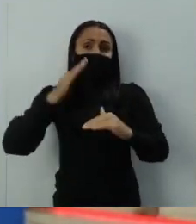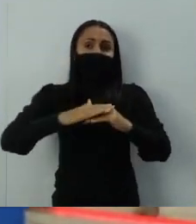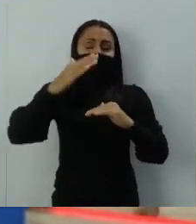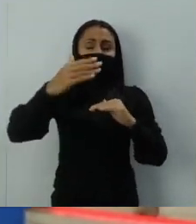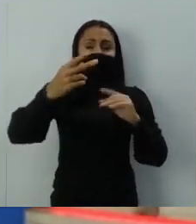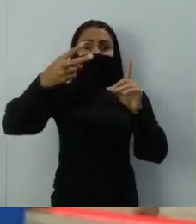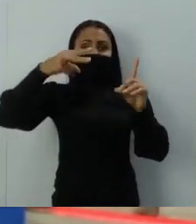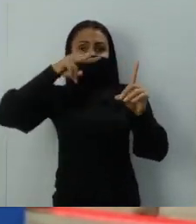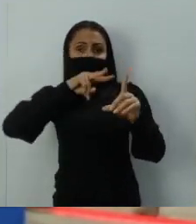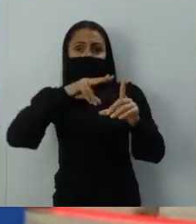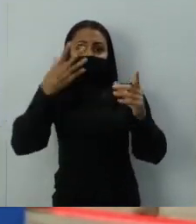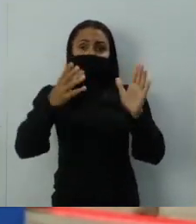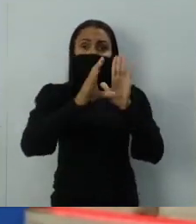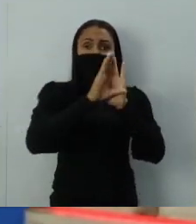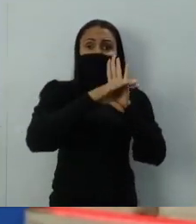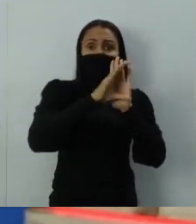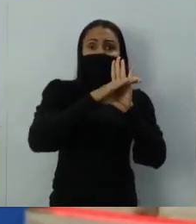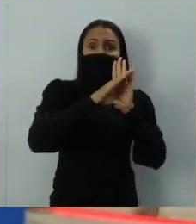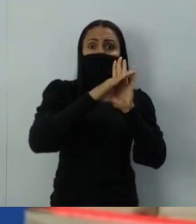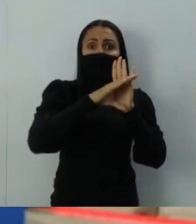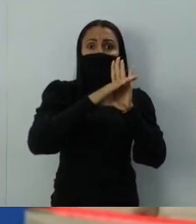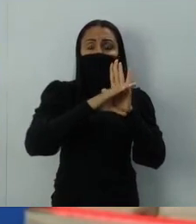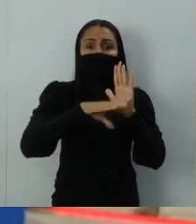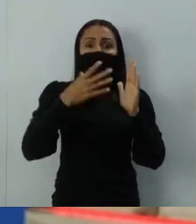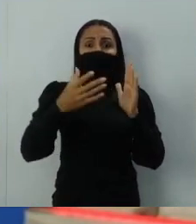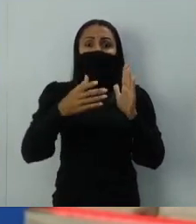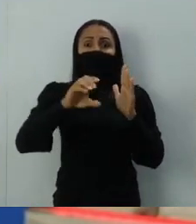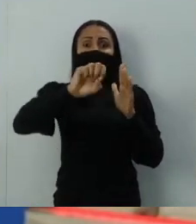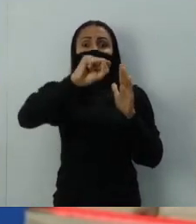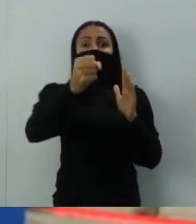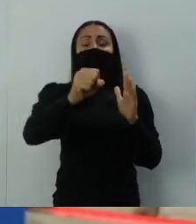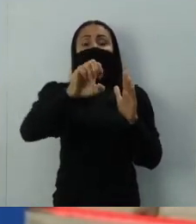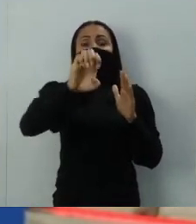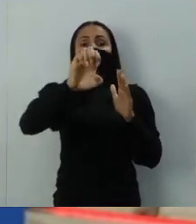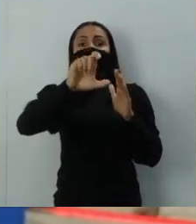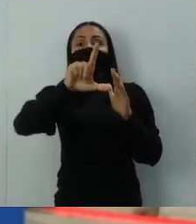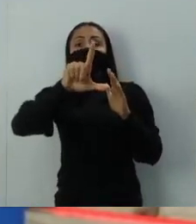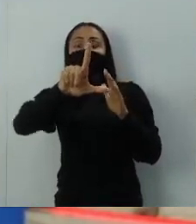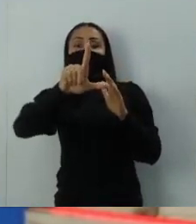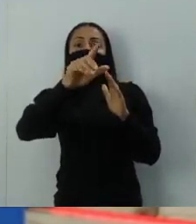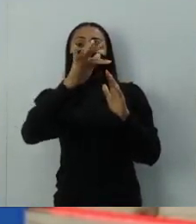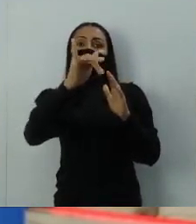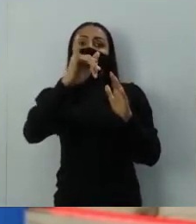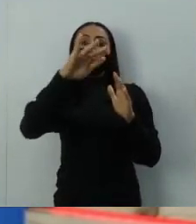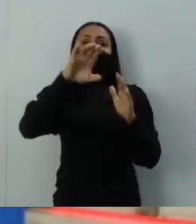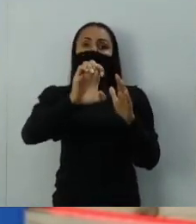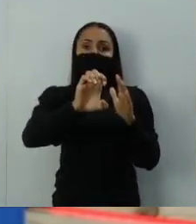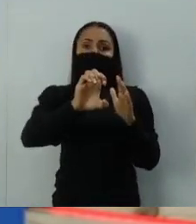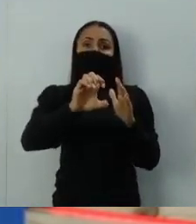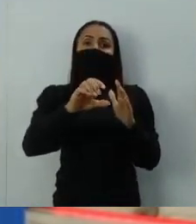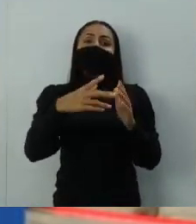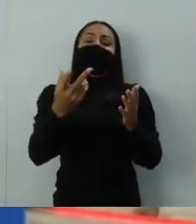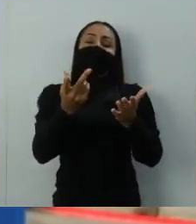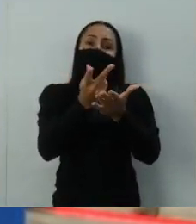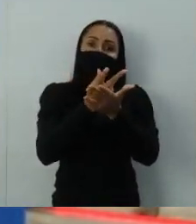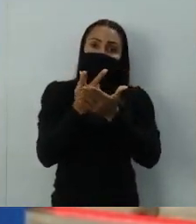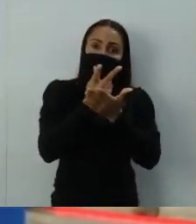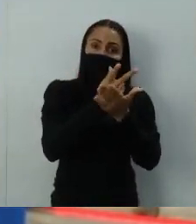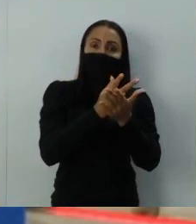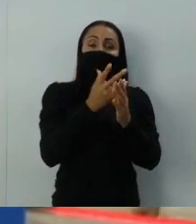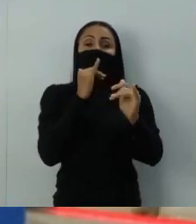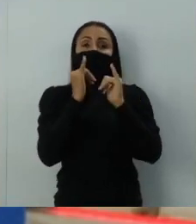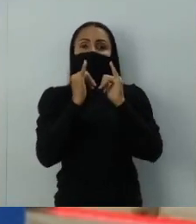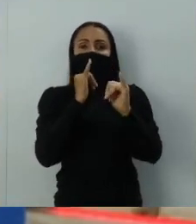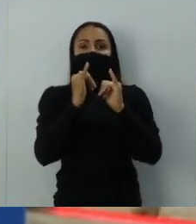conceito era a palavra selfie. Foi a palavra mais utilizada, mais procurada na internet. Depois passou a ser